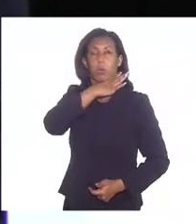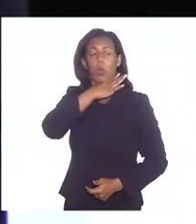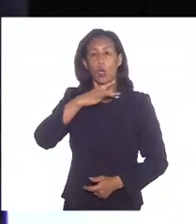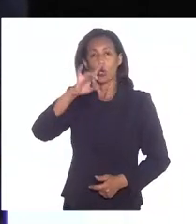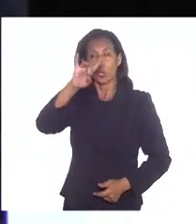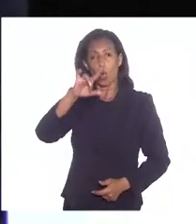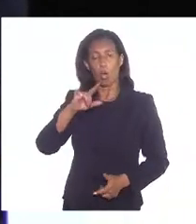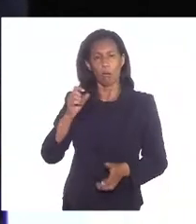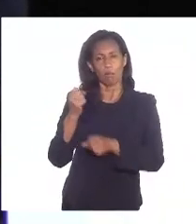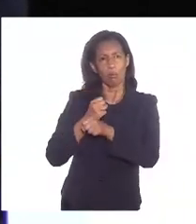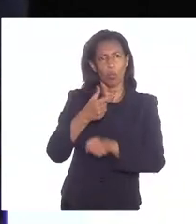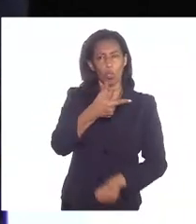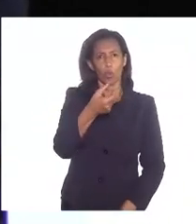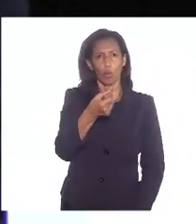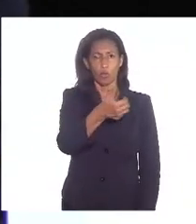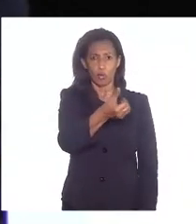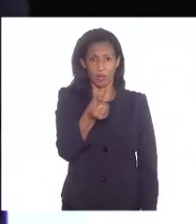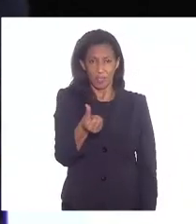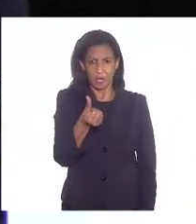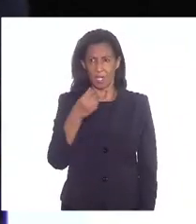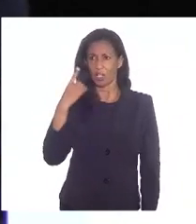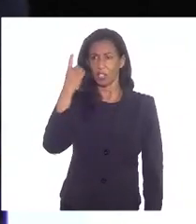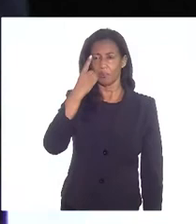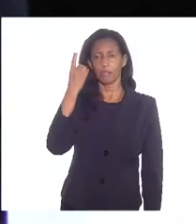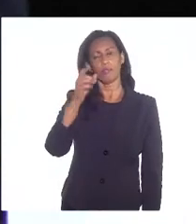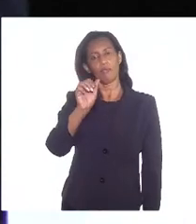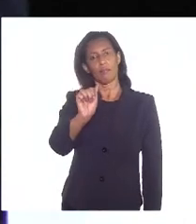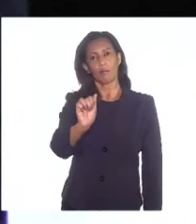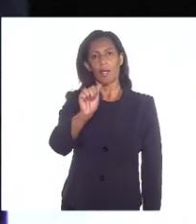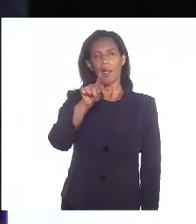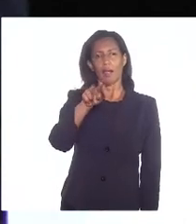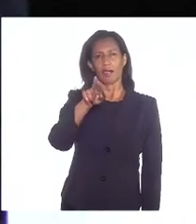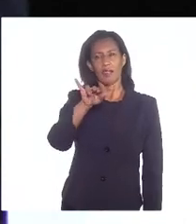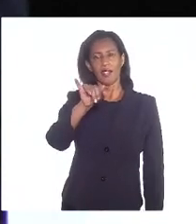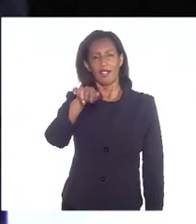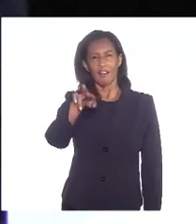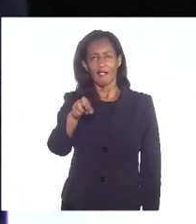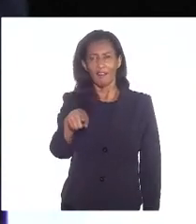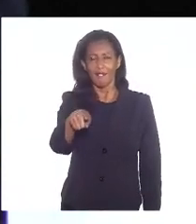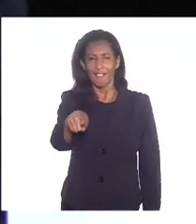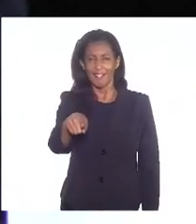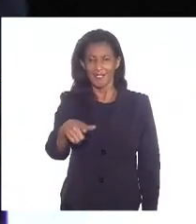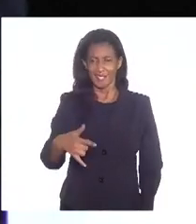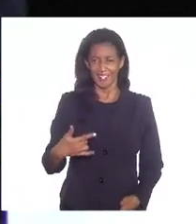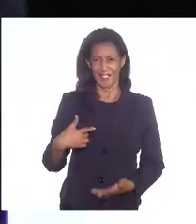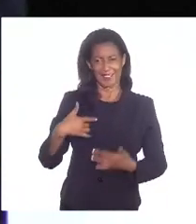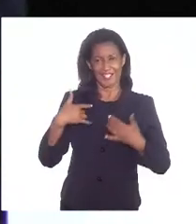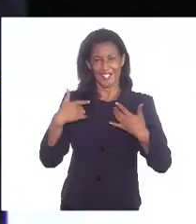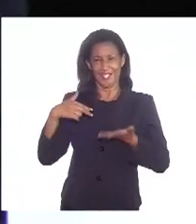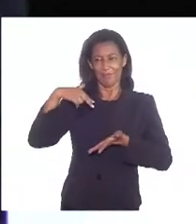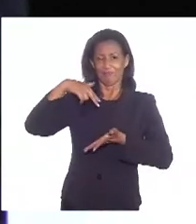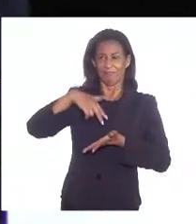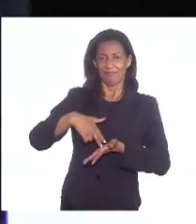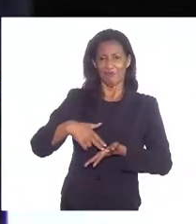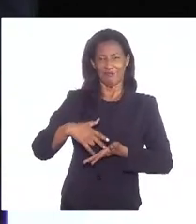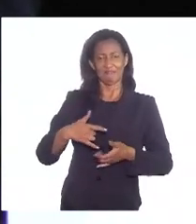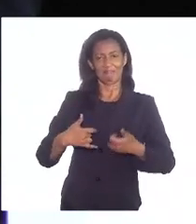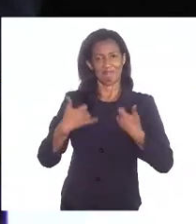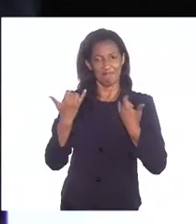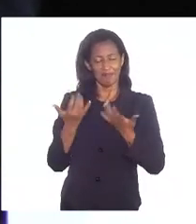16, deputada Adriana, seja bem-vinda com a sua elegância,